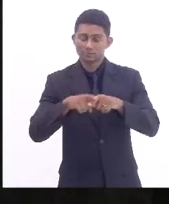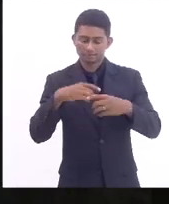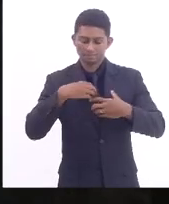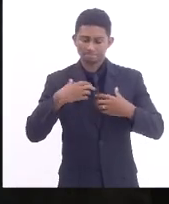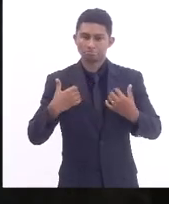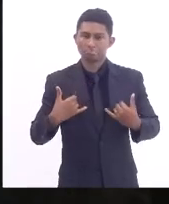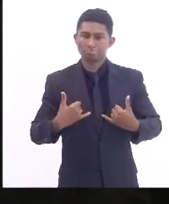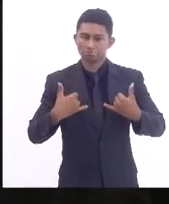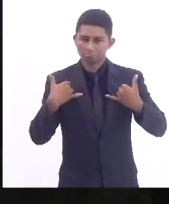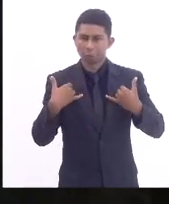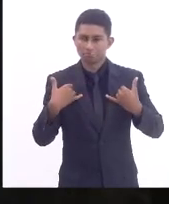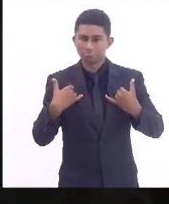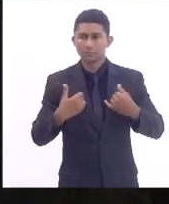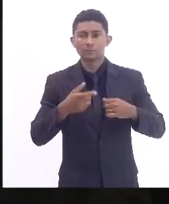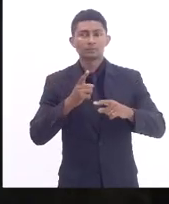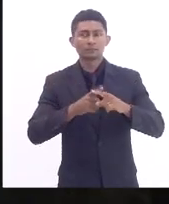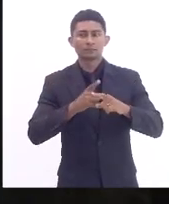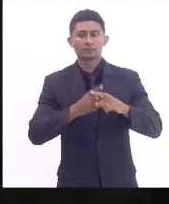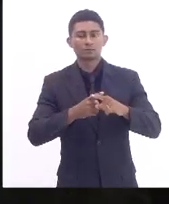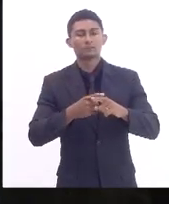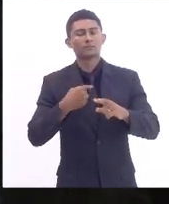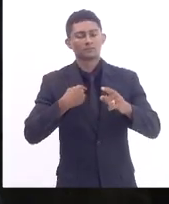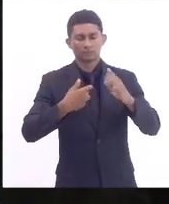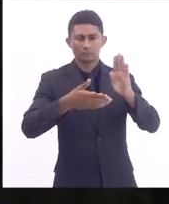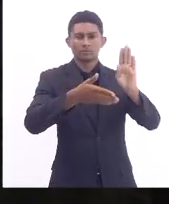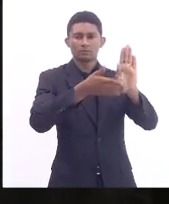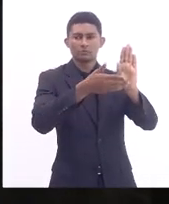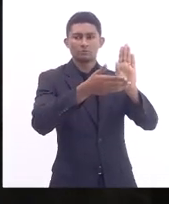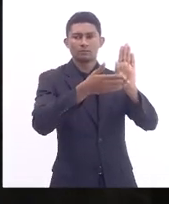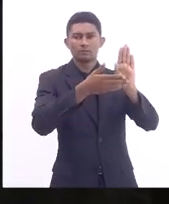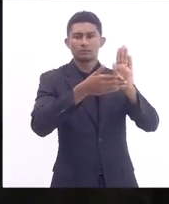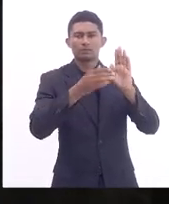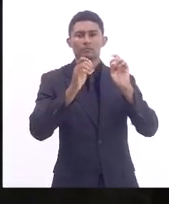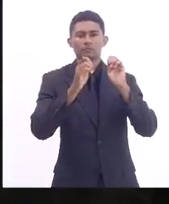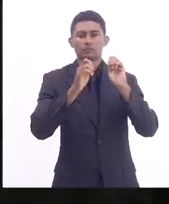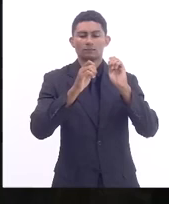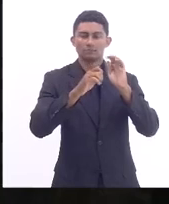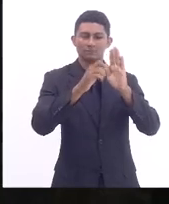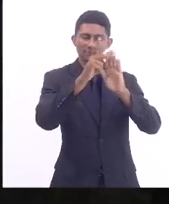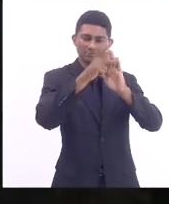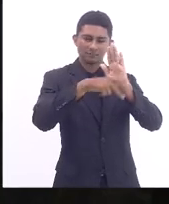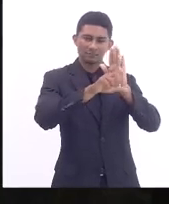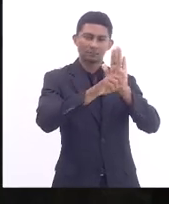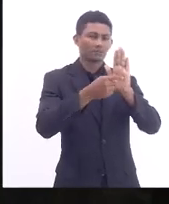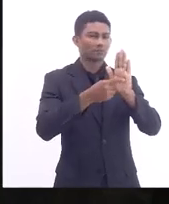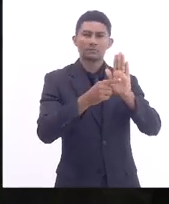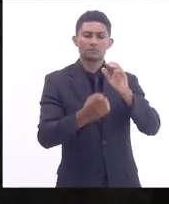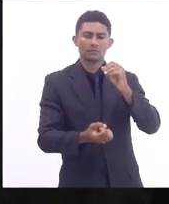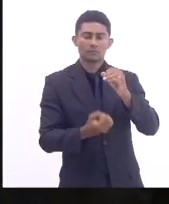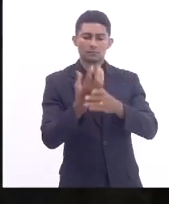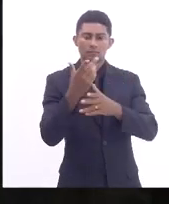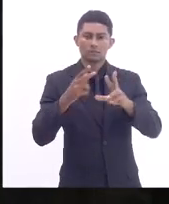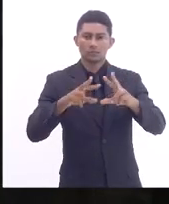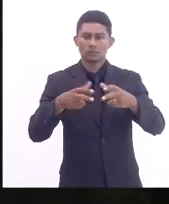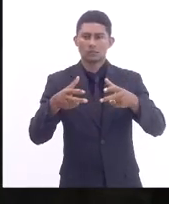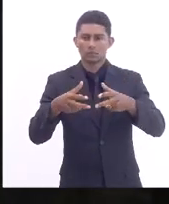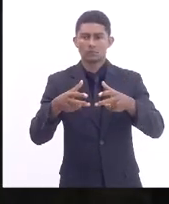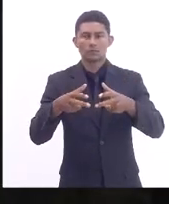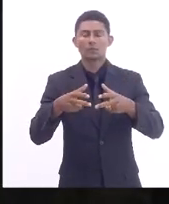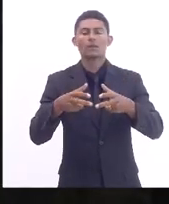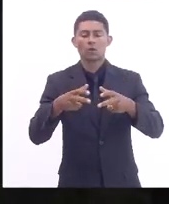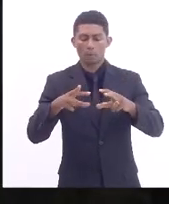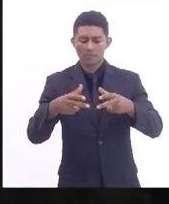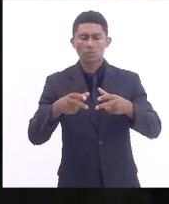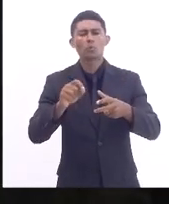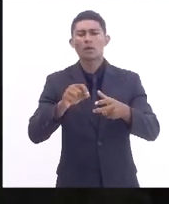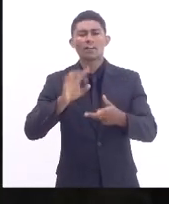de tecido proponente aqui nessa casa de uma lei ao lado de outro Deputado que criou a e Estadual da